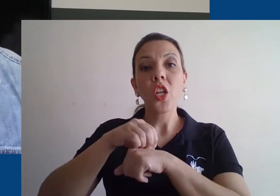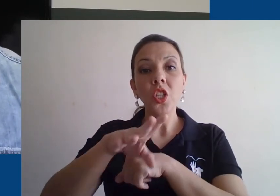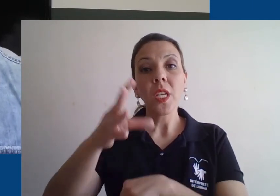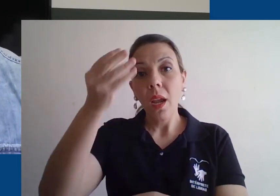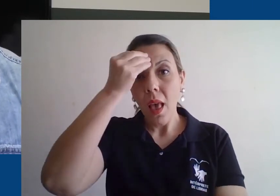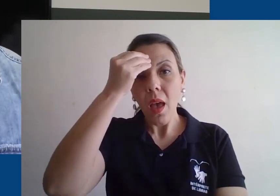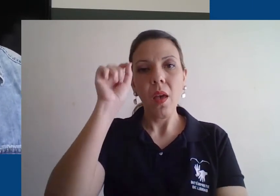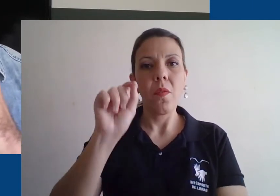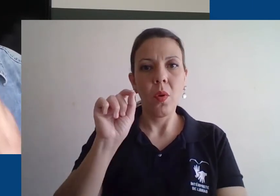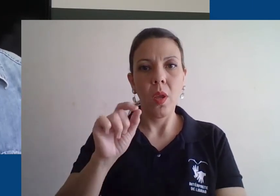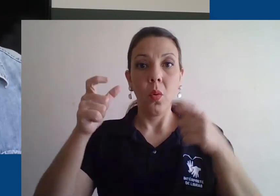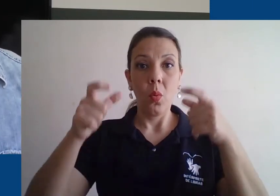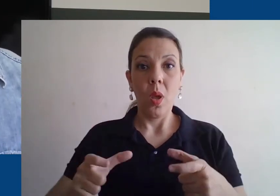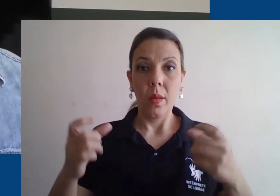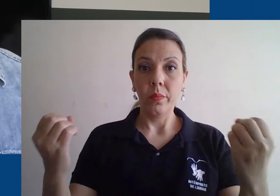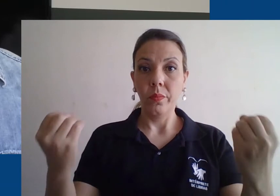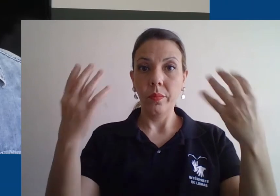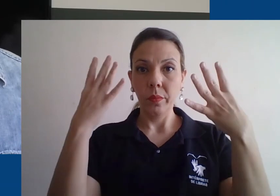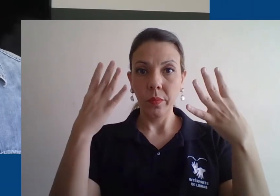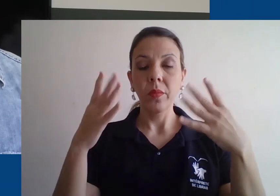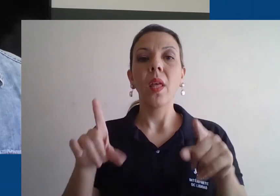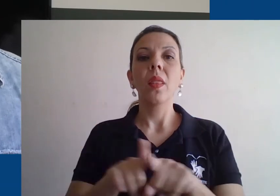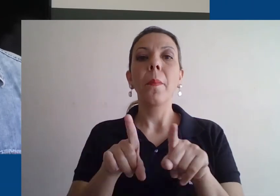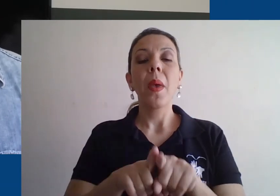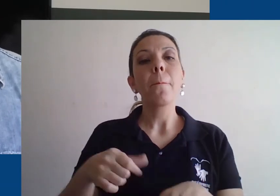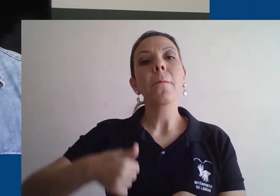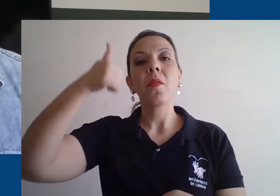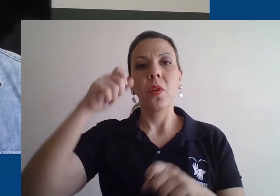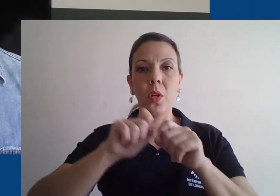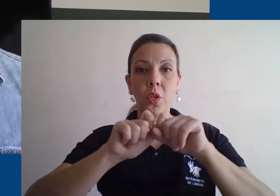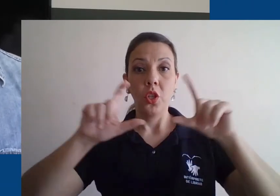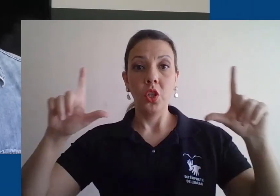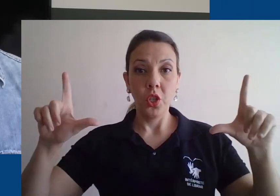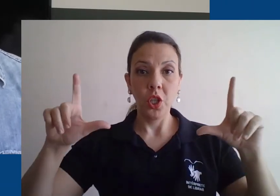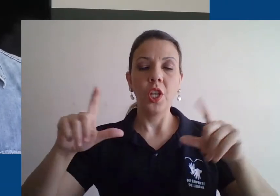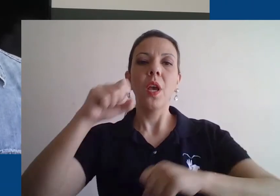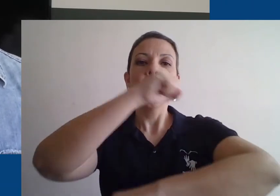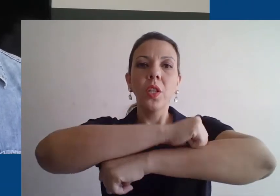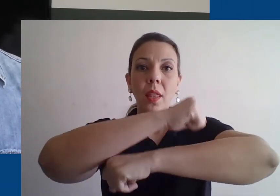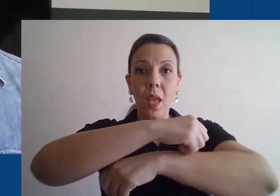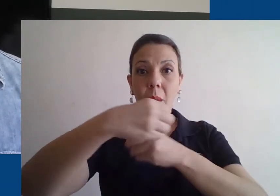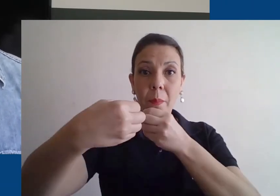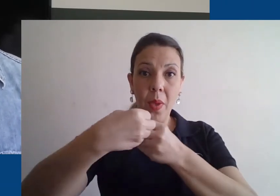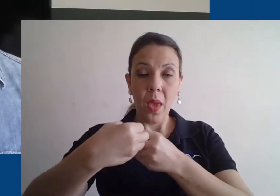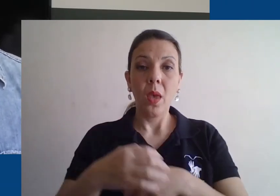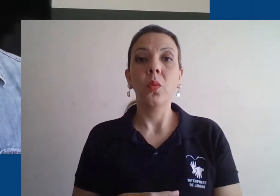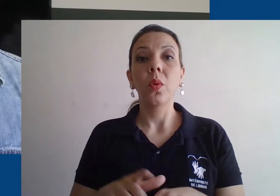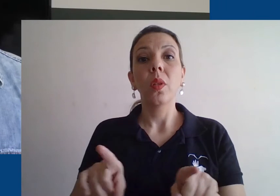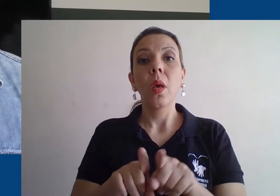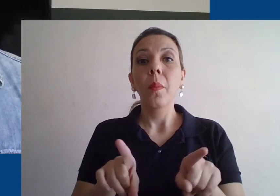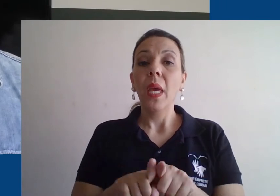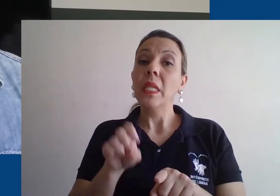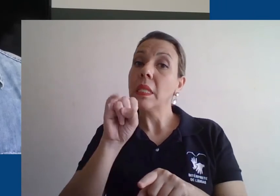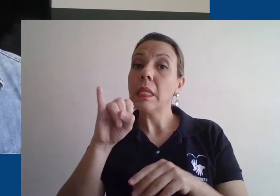uma vez tudo para gravar muito na cabeça de vocês. Local bem iluminado, preferencialmente gravando de frente para uma janela